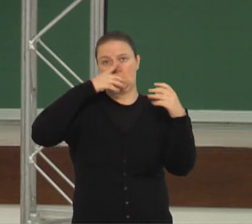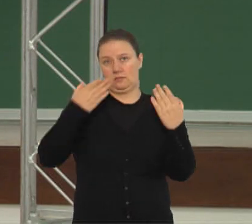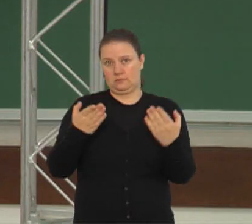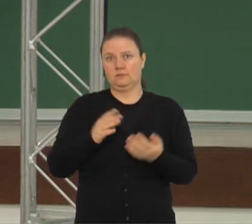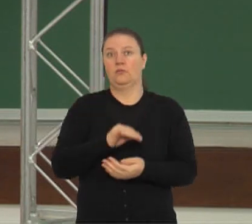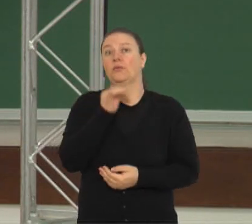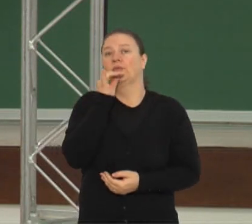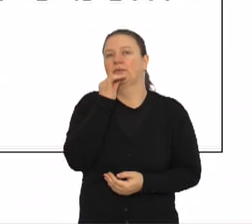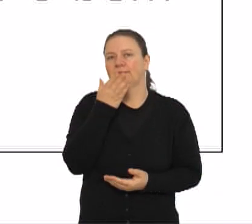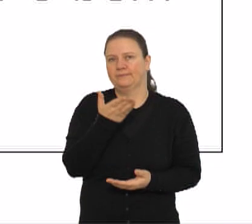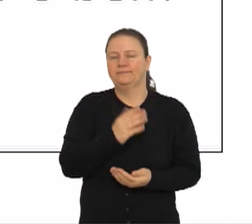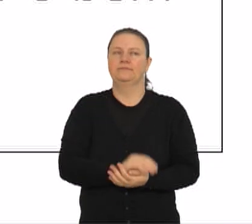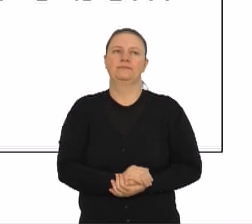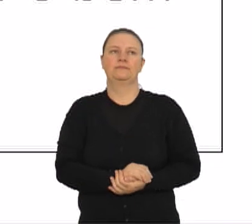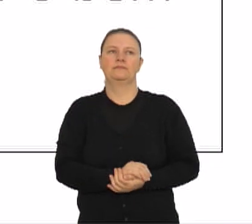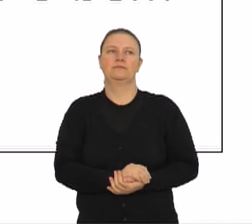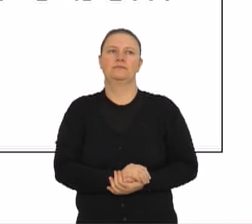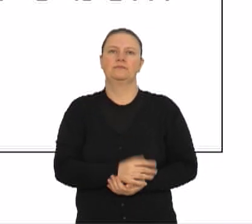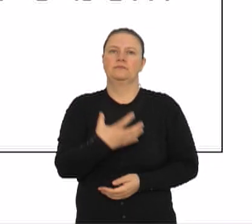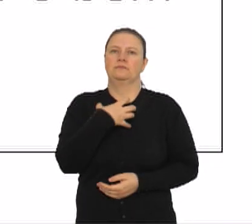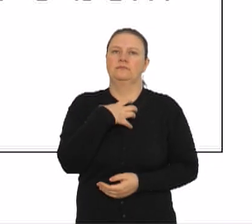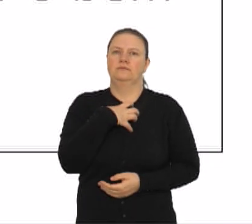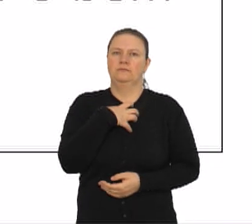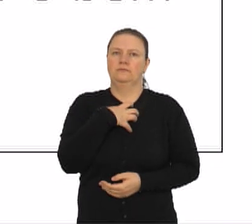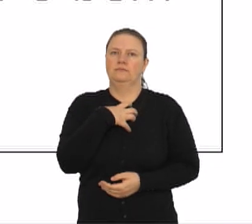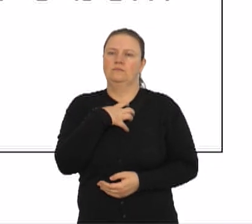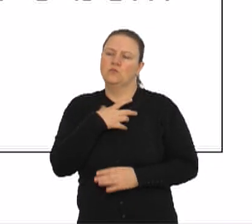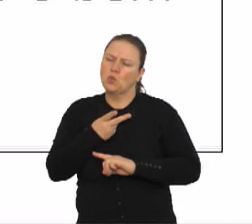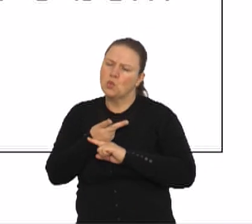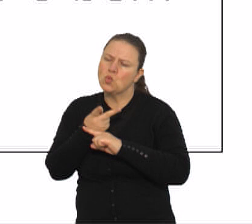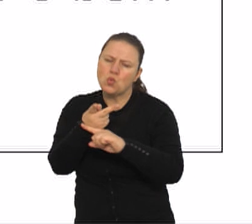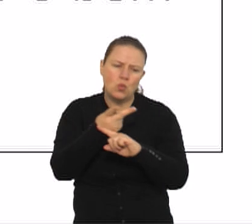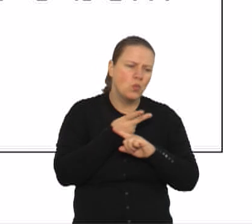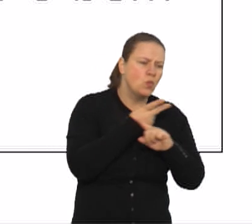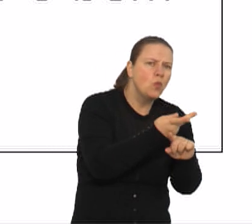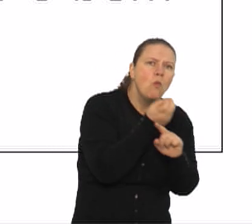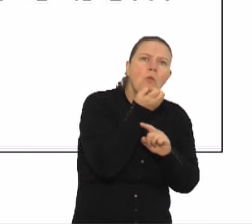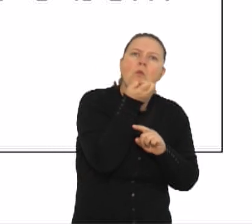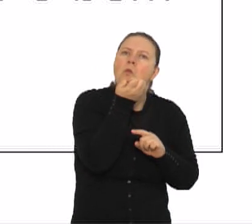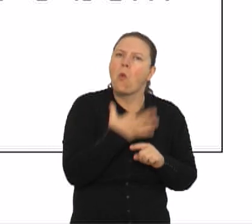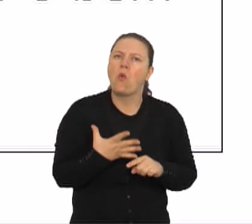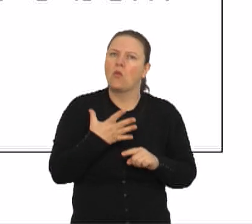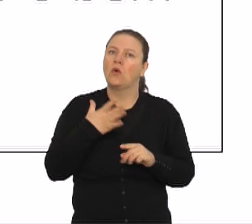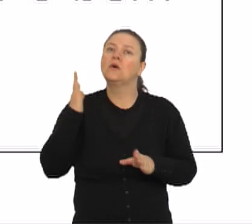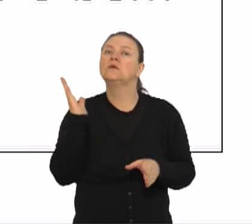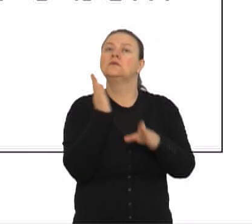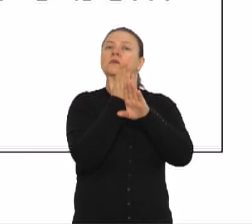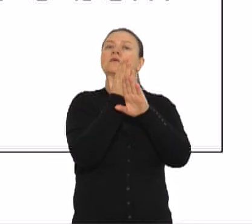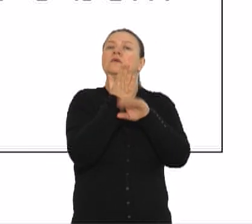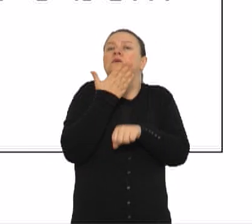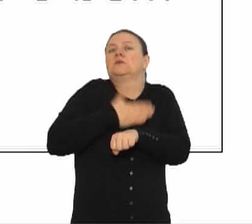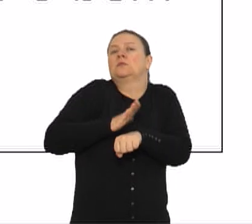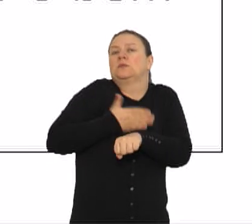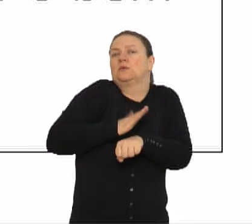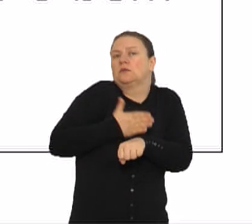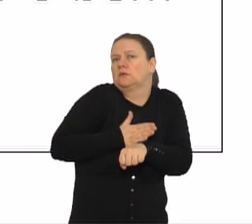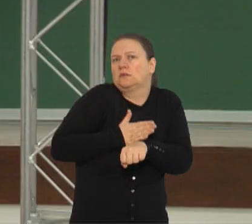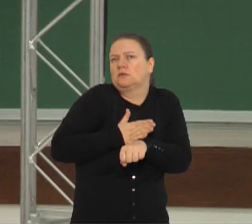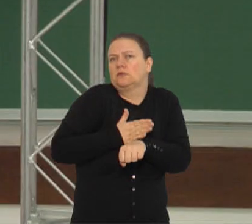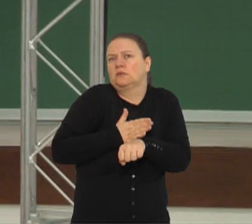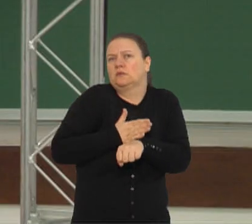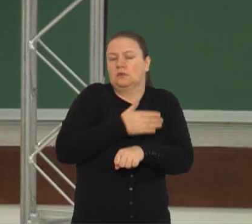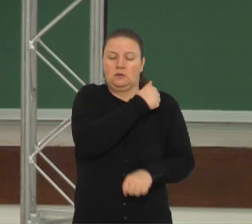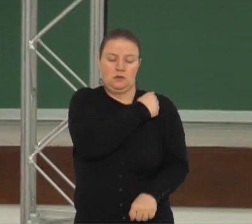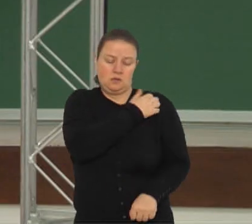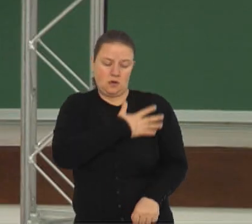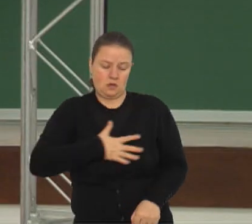As formas de alcançar o bem em Aristóteles é a partir da prática, ou seja, é a